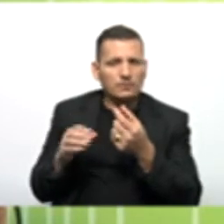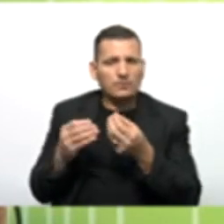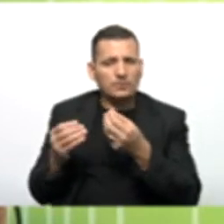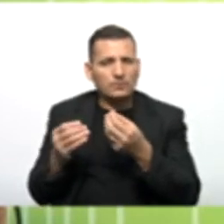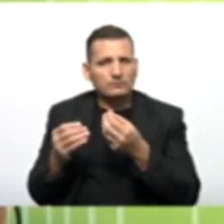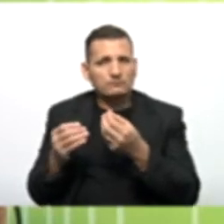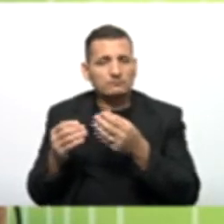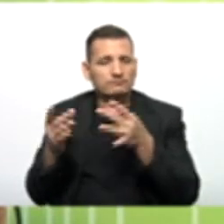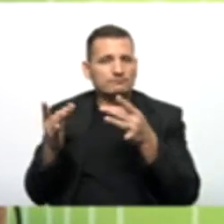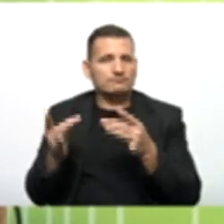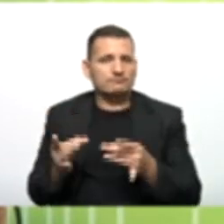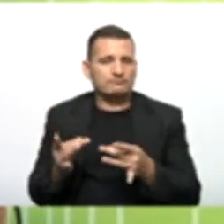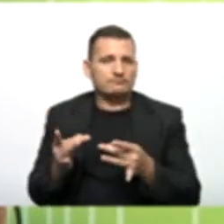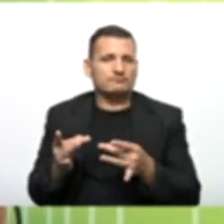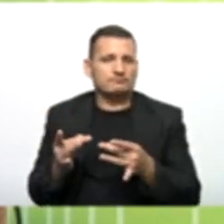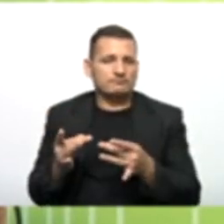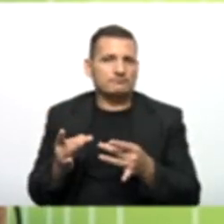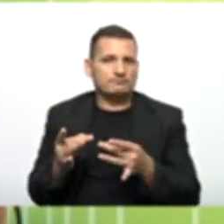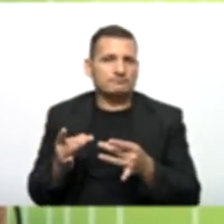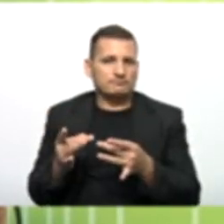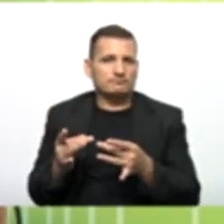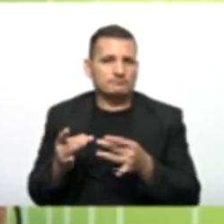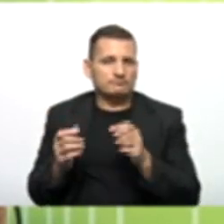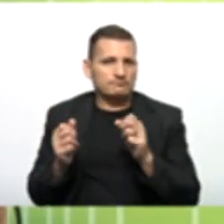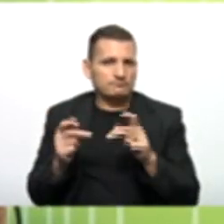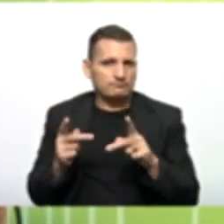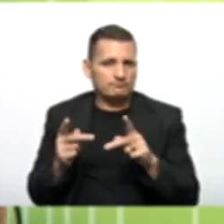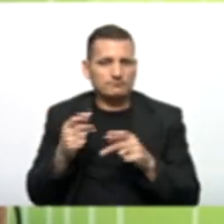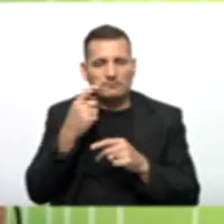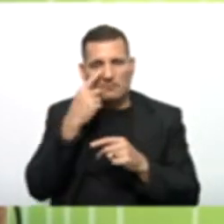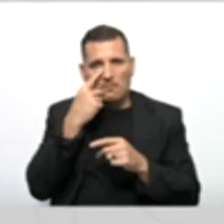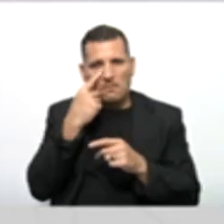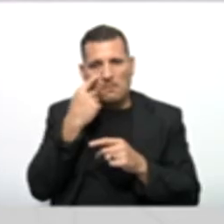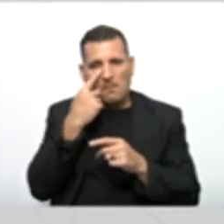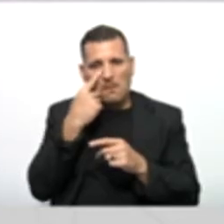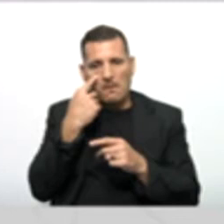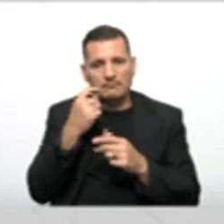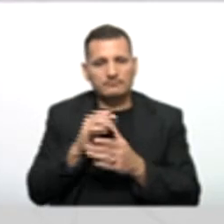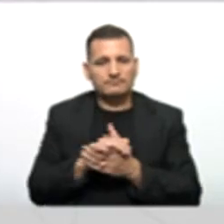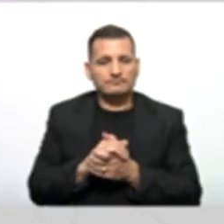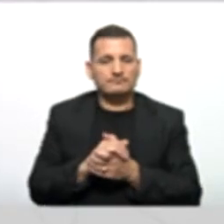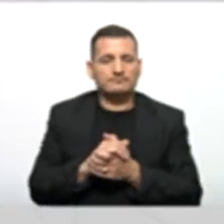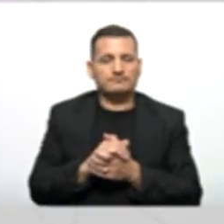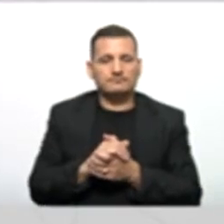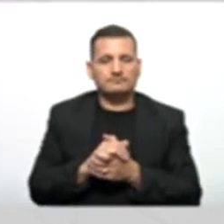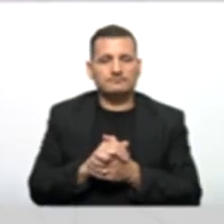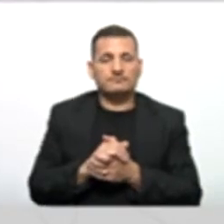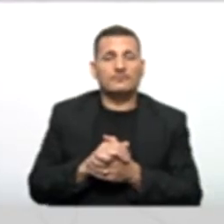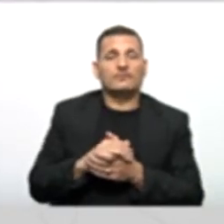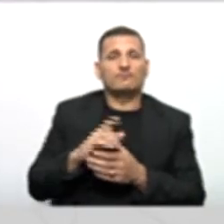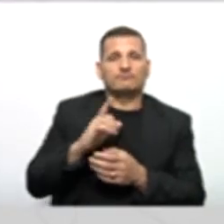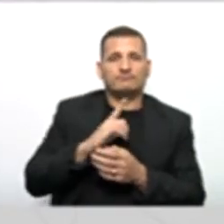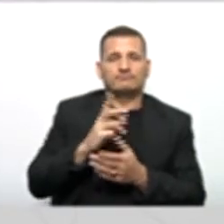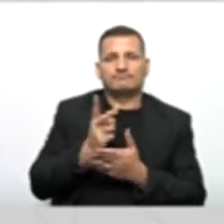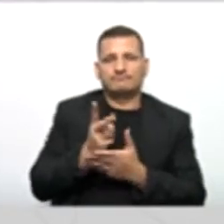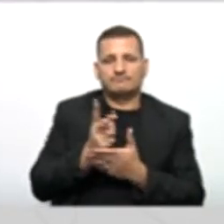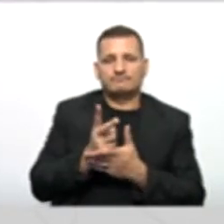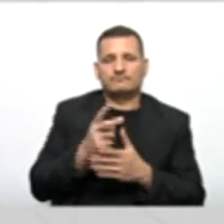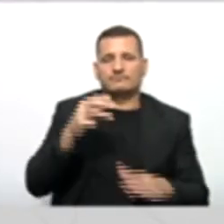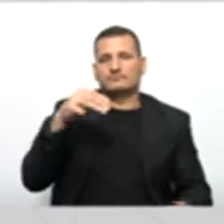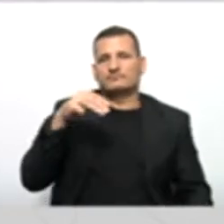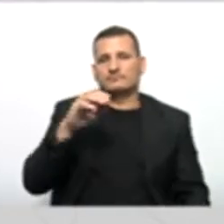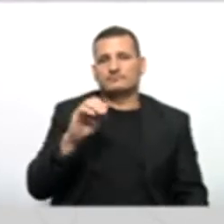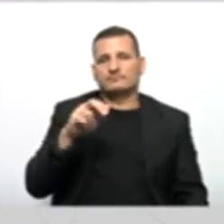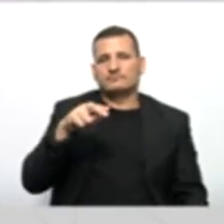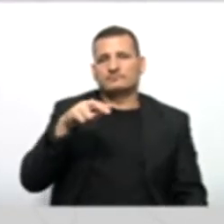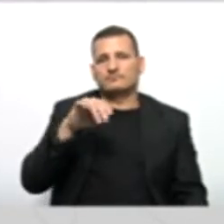ter mais detalhes dessa aquisição, ok, gente? Paralelo aí com a aquisição, a gente tem sempre o